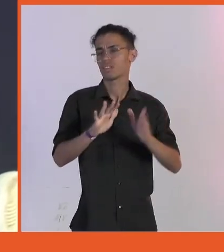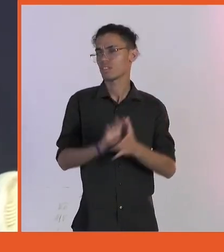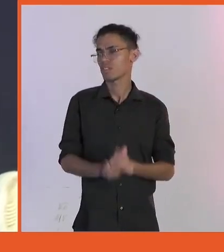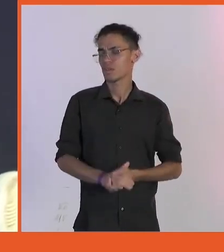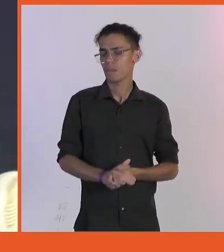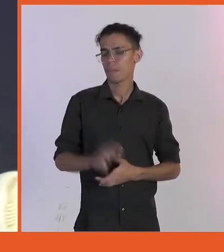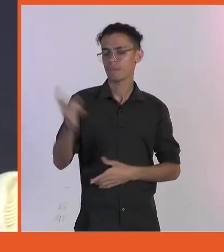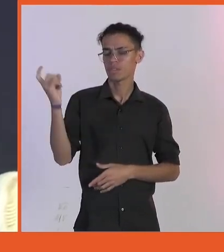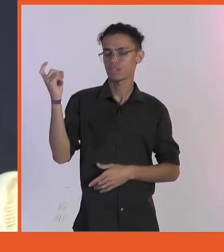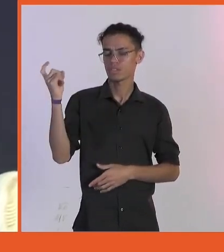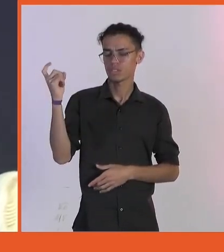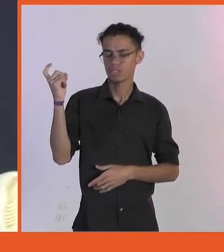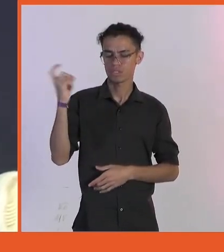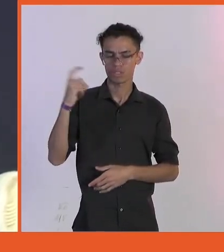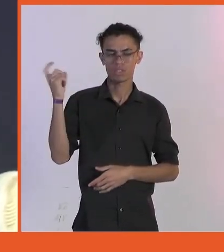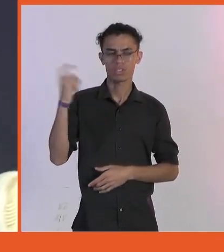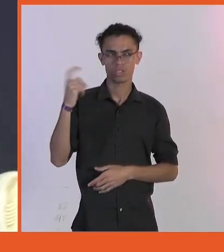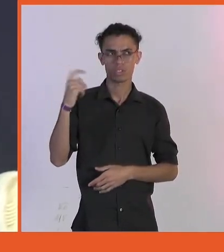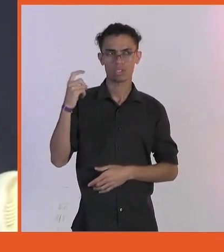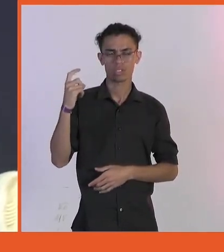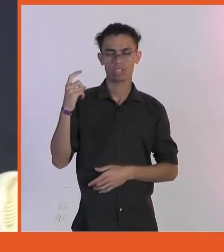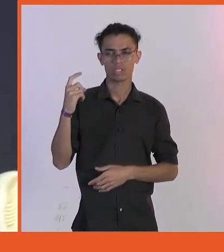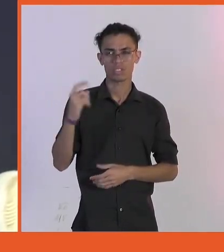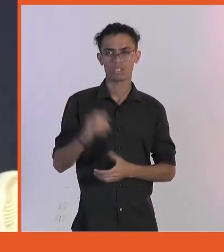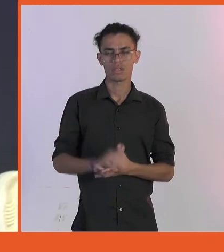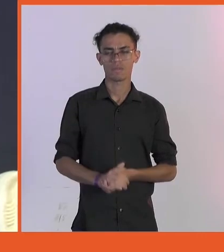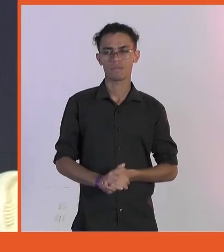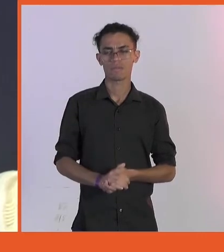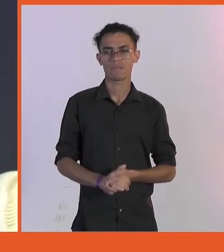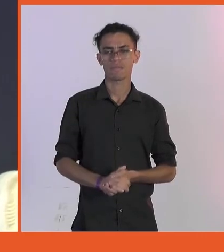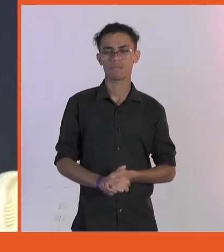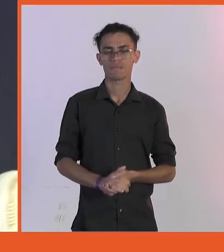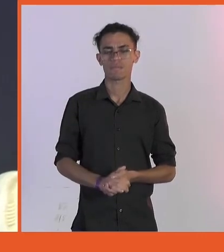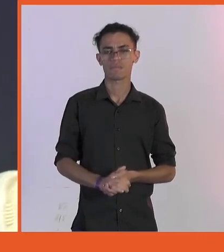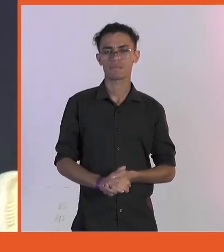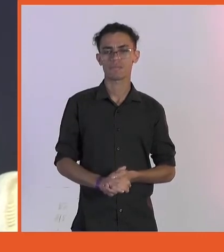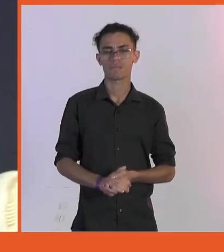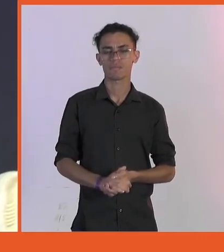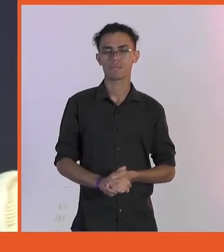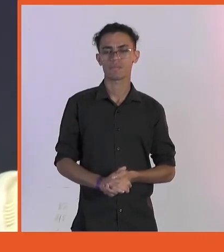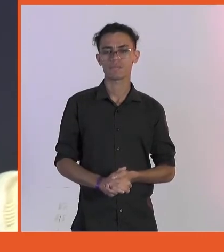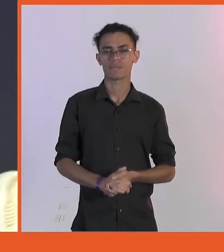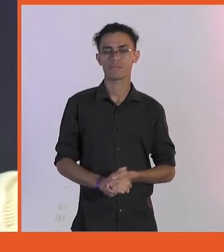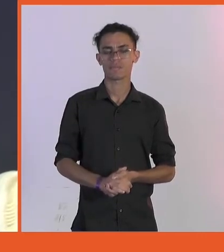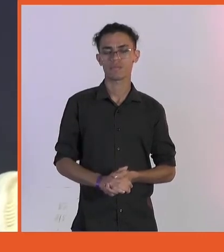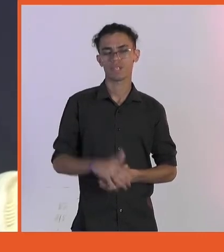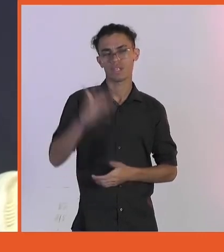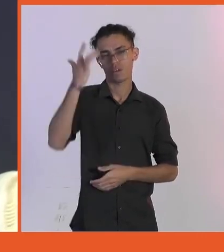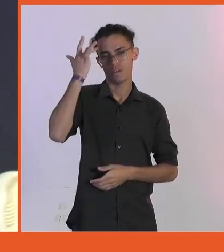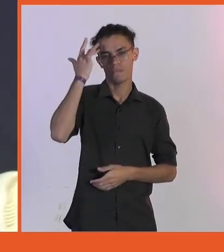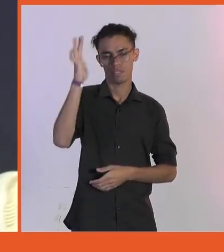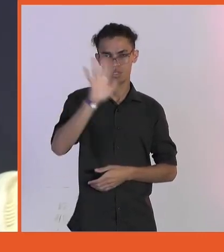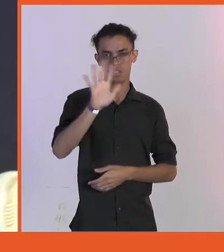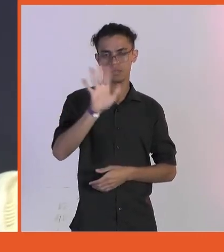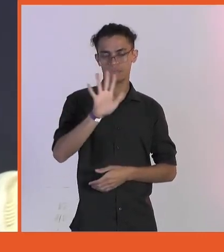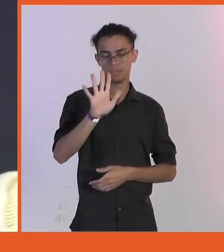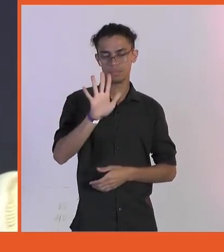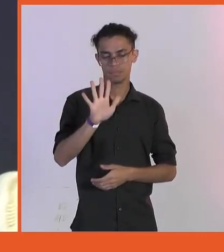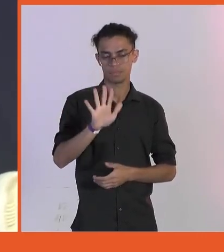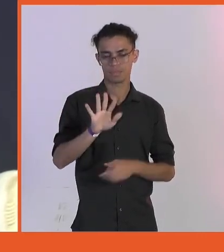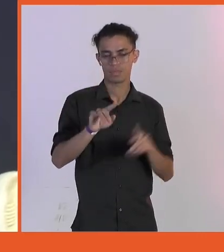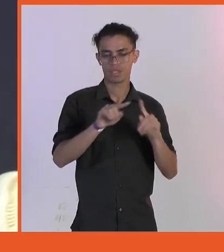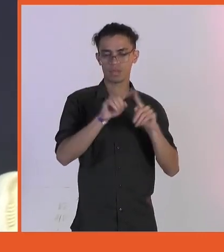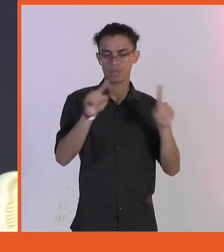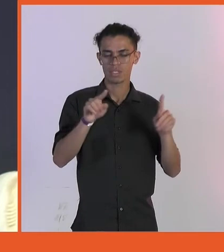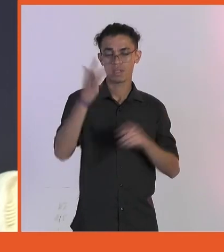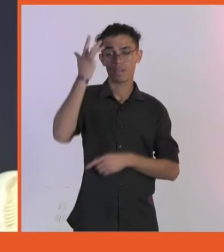chamadas TikTok e Reels, que nunca foi tão... Mas eu não gosto da palavra fácil, mas assim,